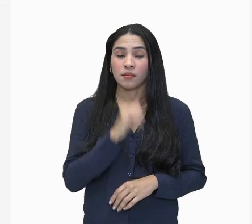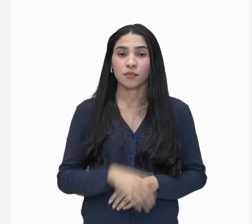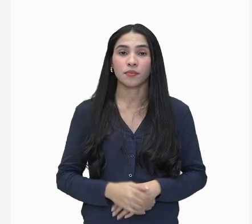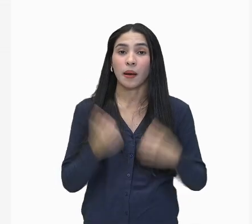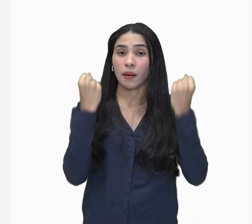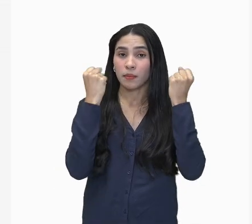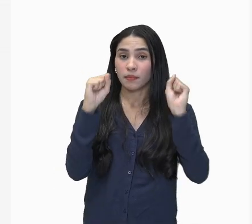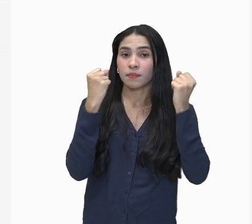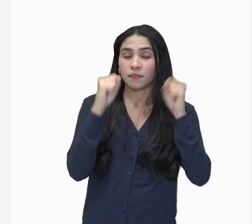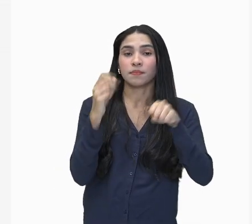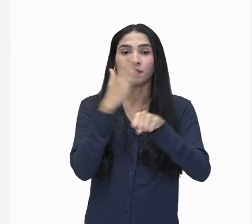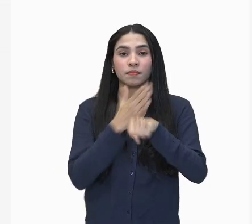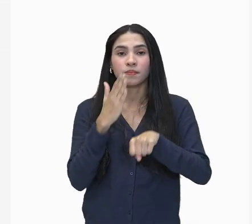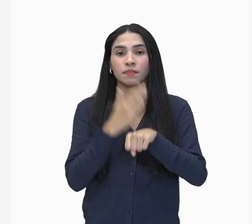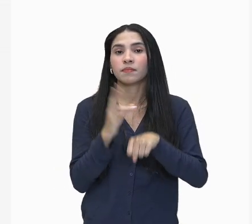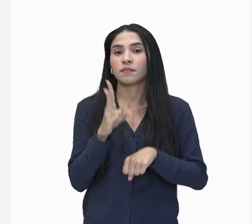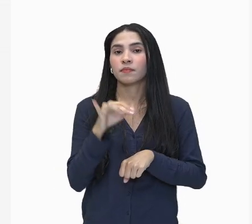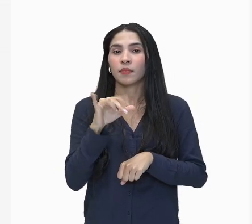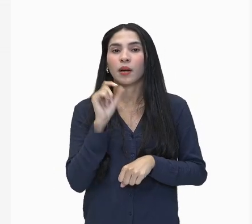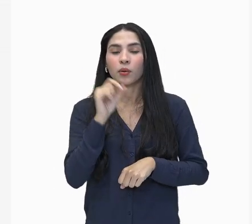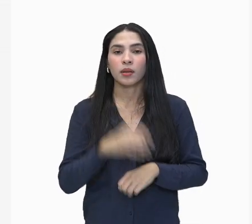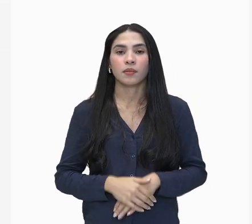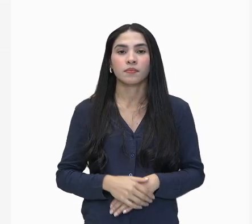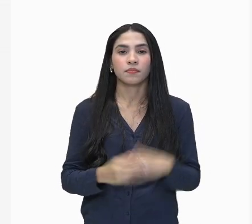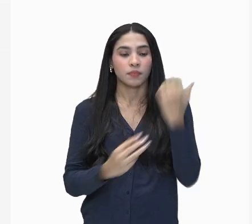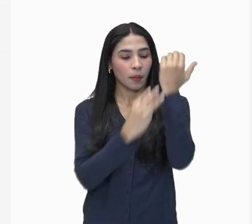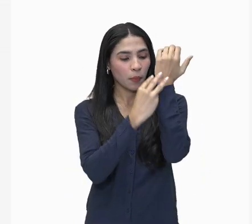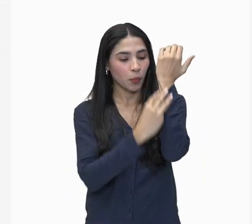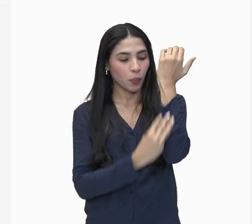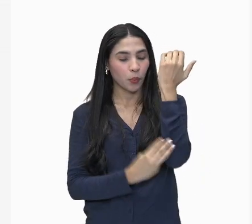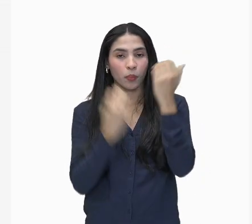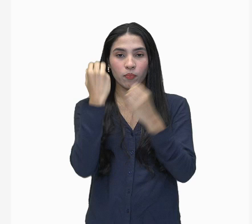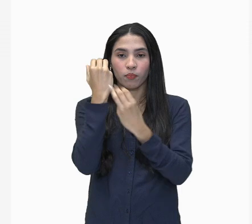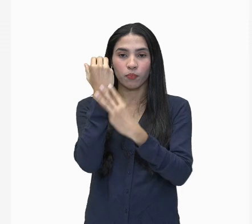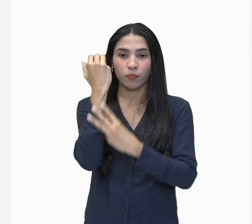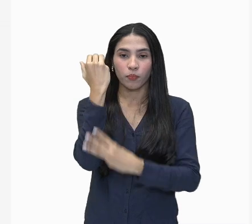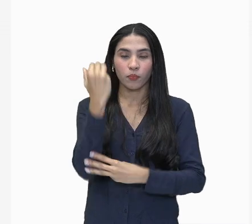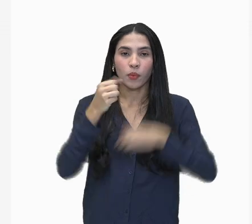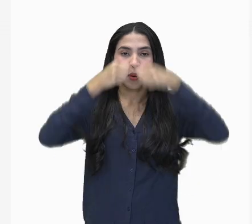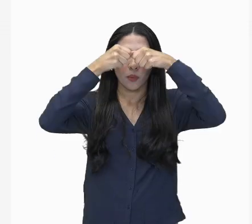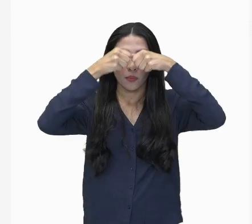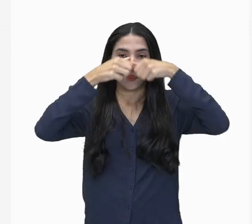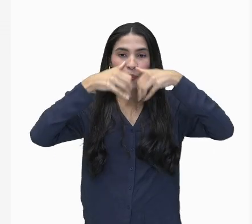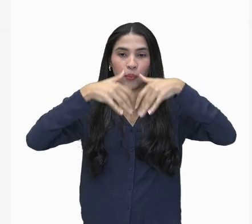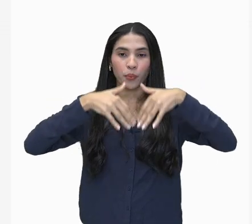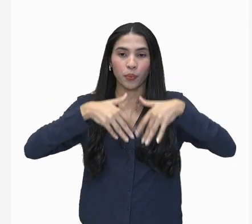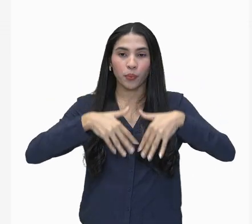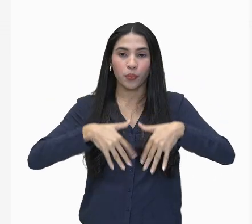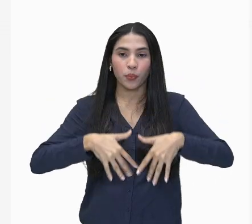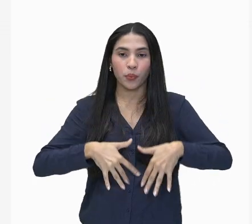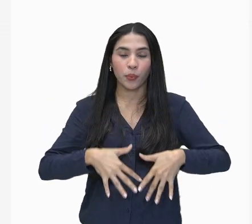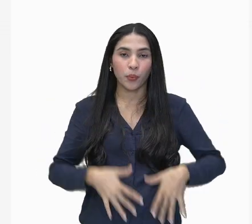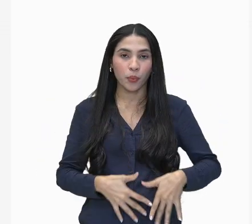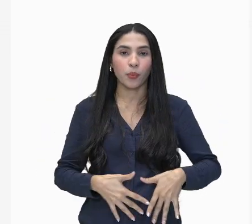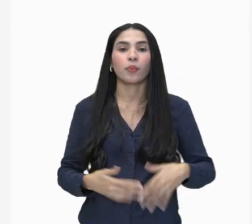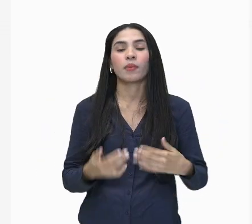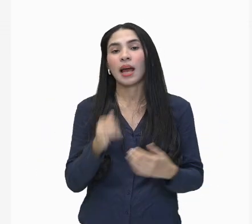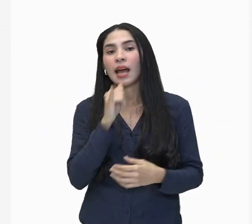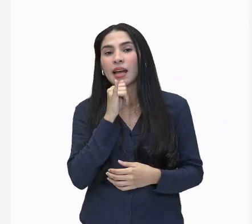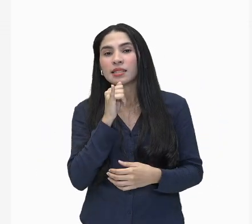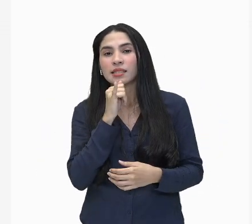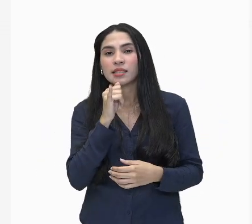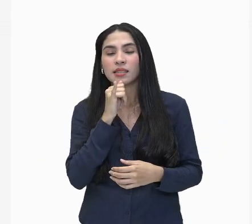atividade física ela vai fazer com que os vasos sanguíneos se dilatem durante o exercício, melhorando então a absorção